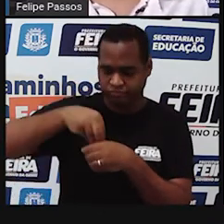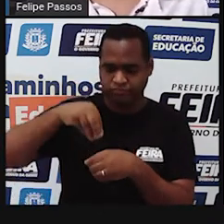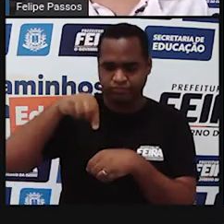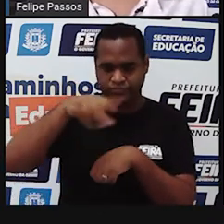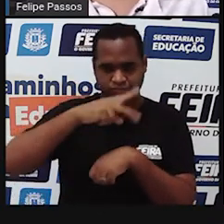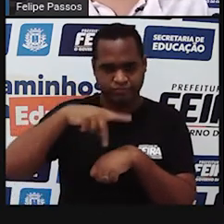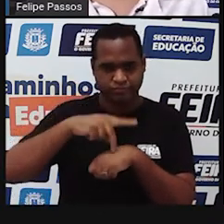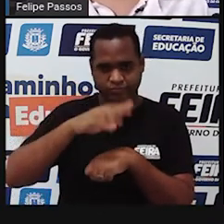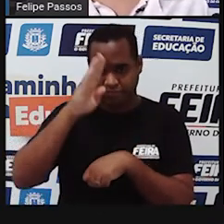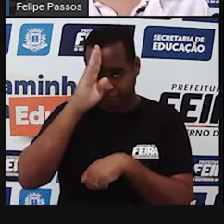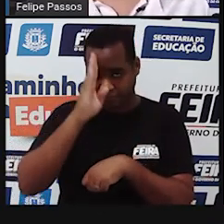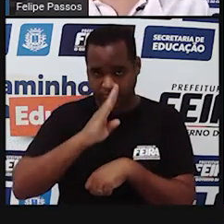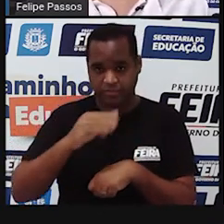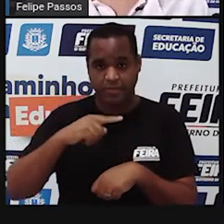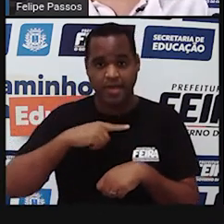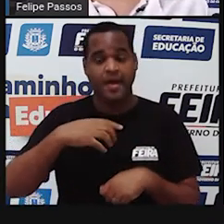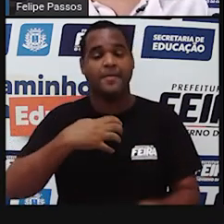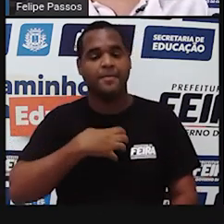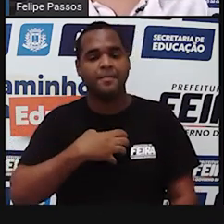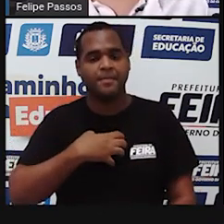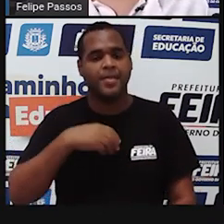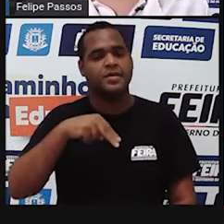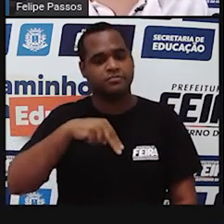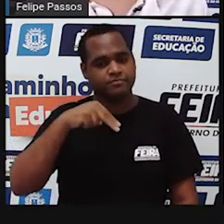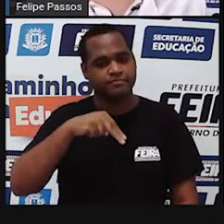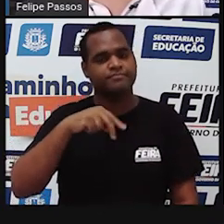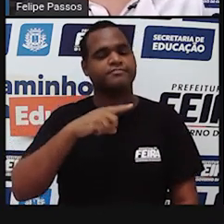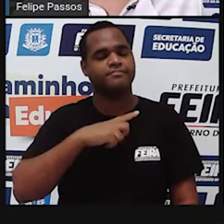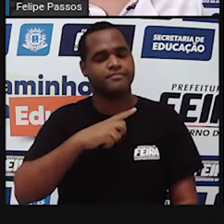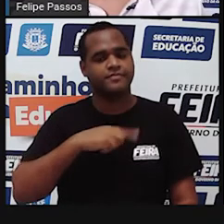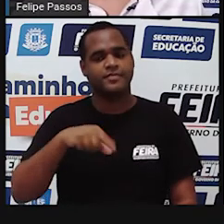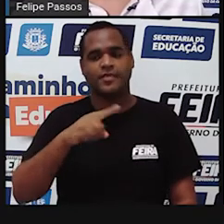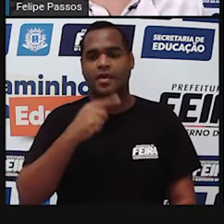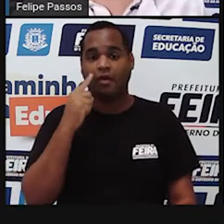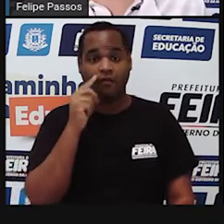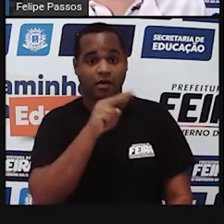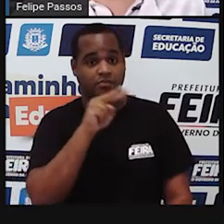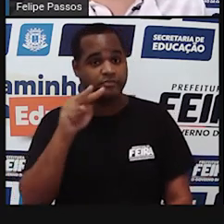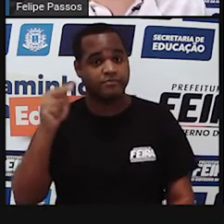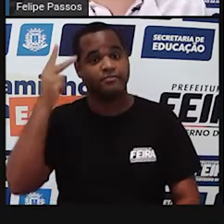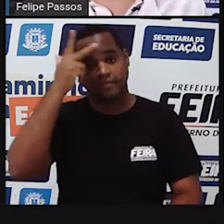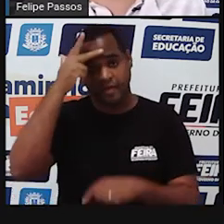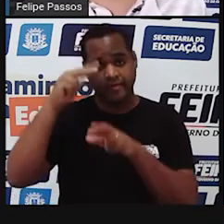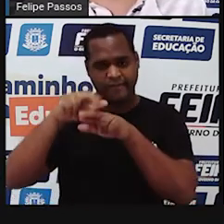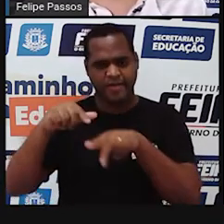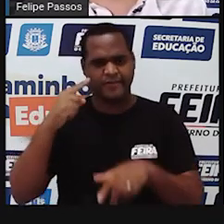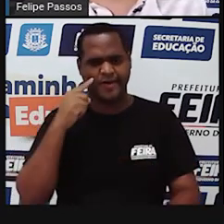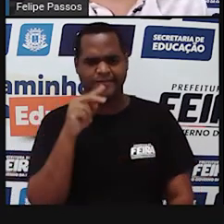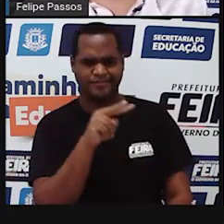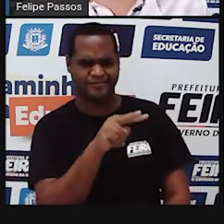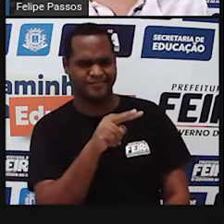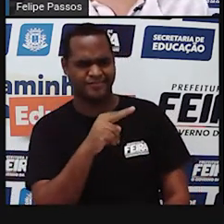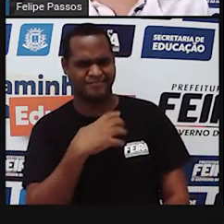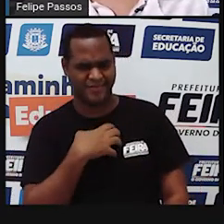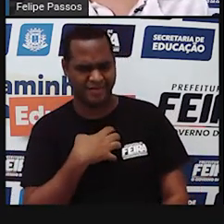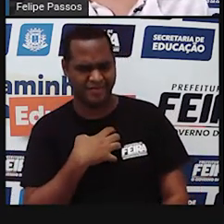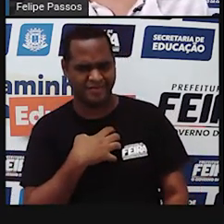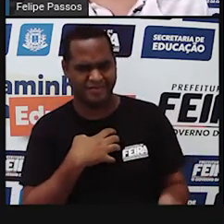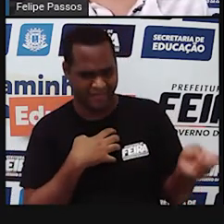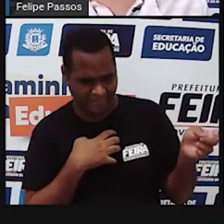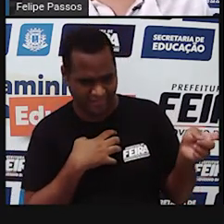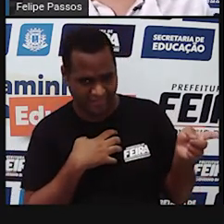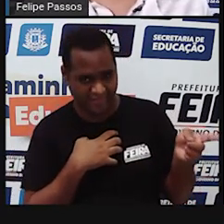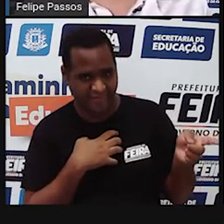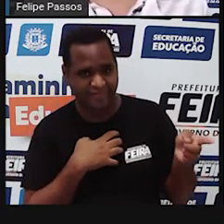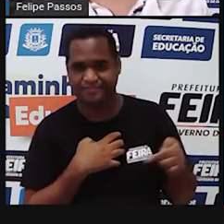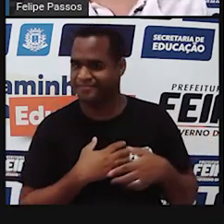aqui da Bahia, do Nordeste, infelizmente, somos mal vistos em alguns outros lugares do nosso país. Sendo que o nosso